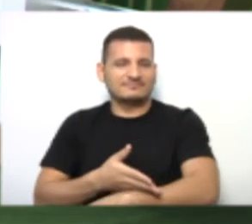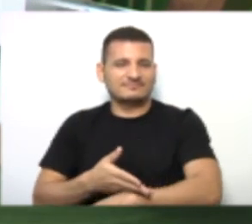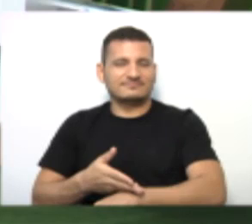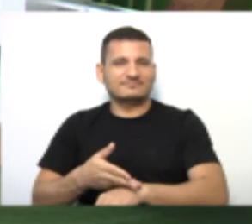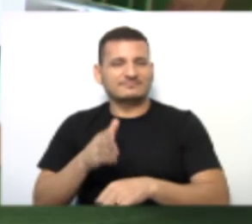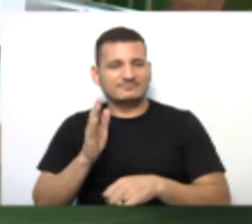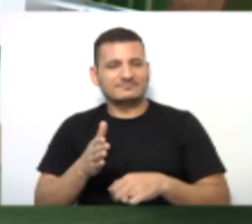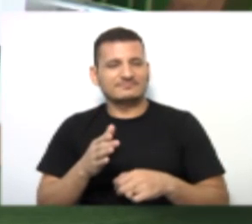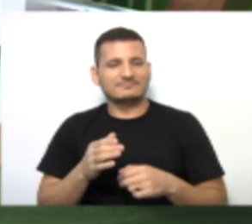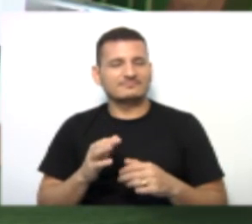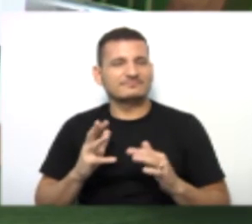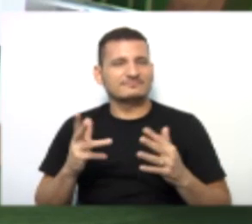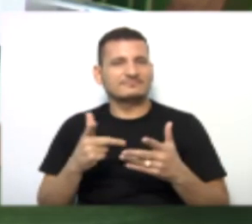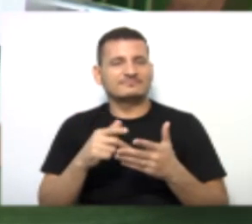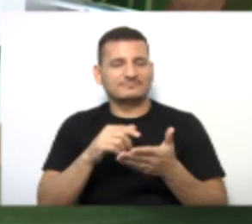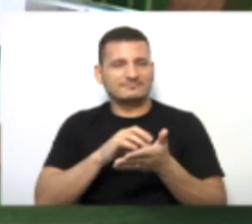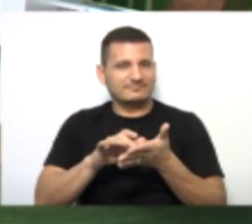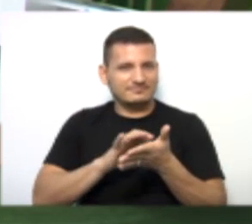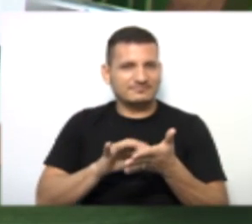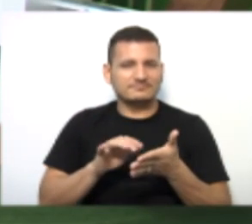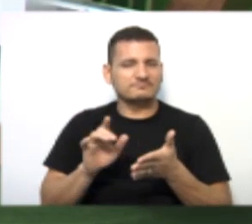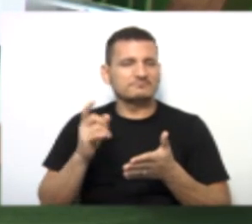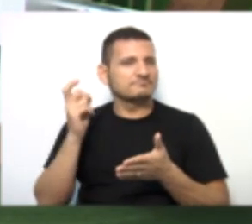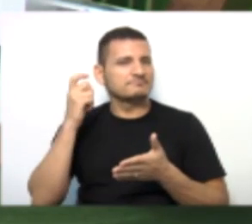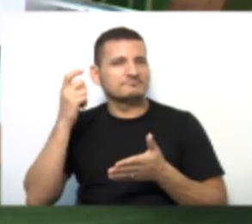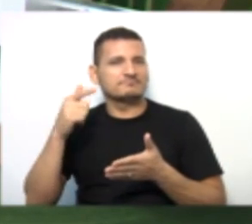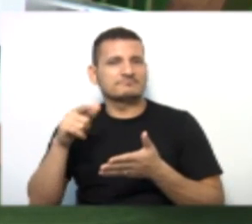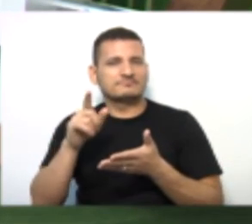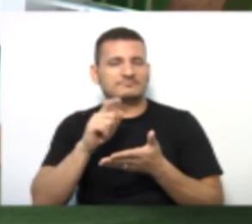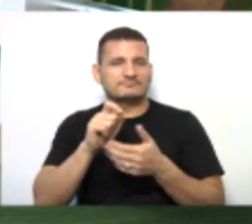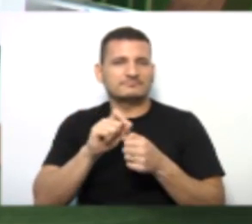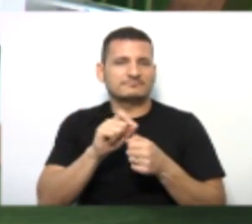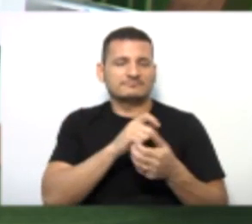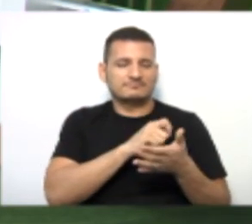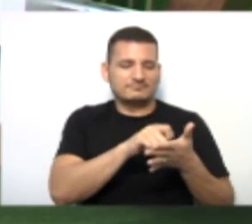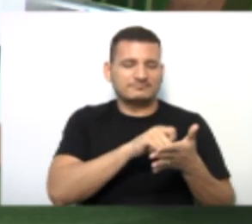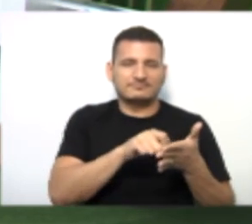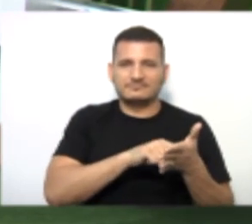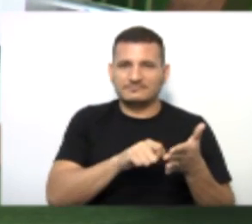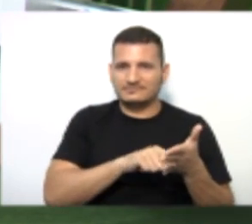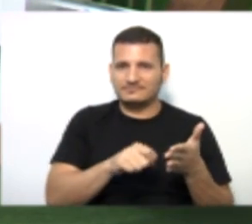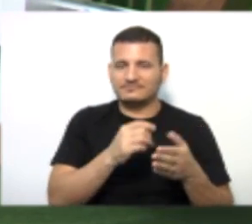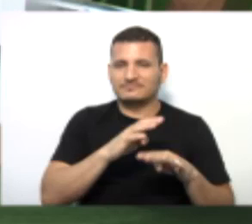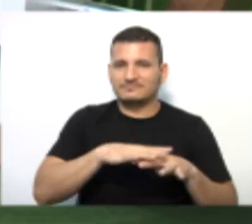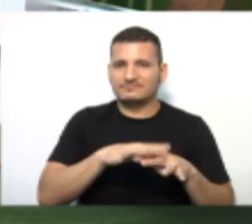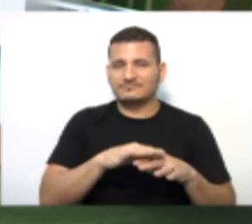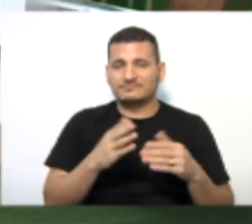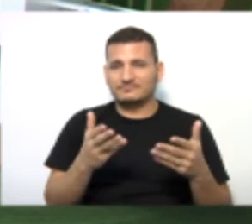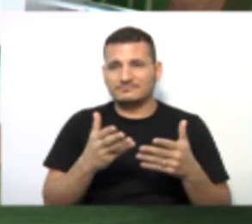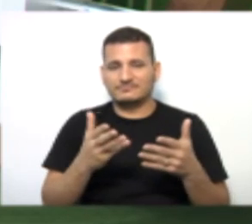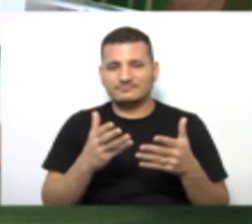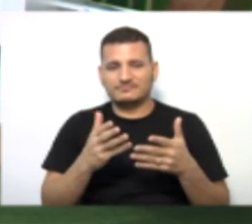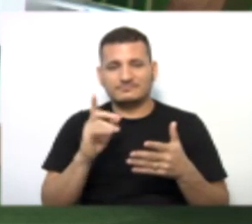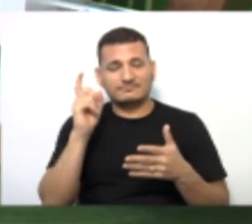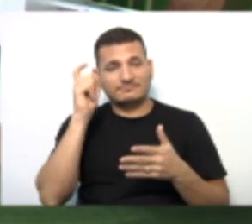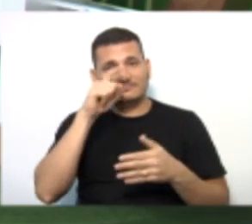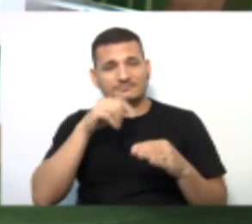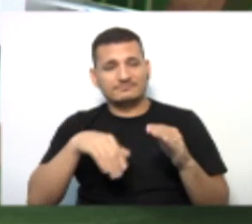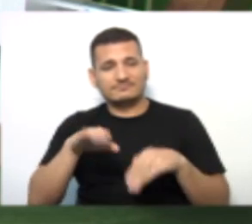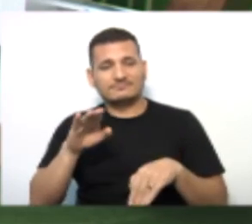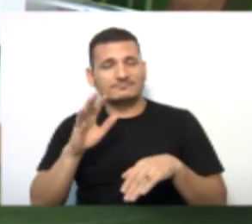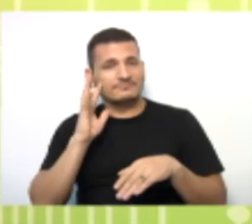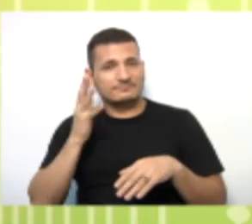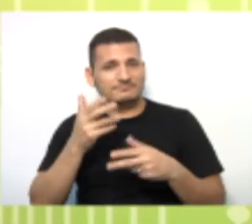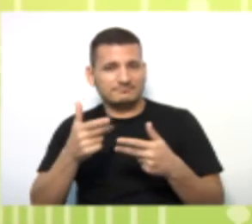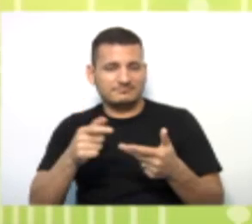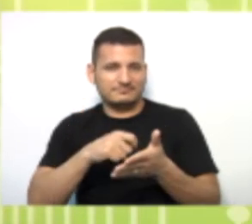automatização, ninguém se preocupa mais em fazer um cálculo. Com a calculadora aí, ninguém se preocupa mais em fazer um cálculo. Então fica cada vez mais difícil você estar ali resolvendo